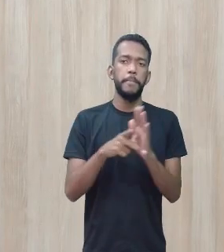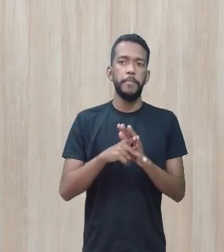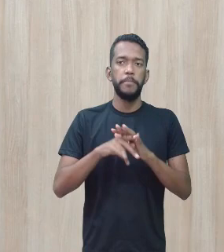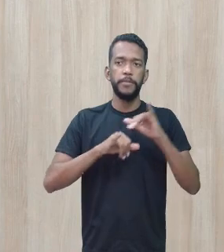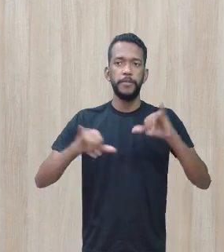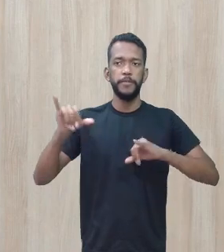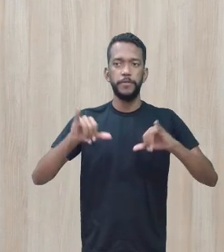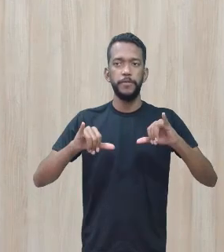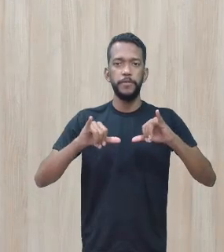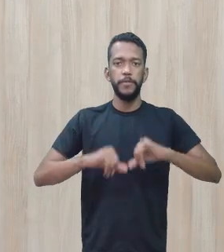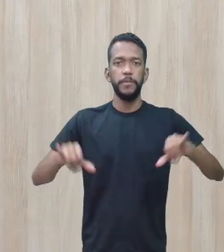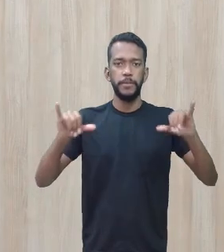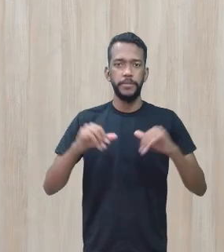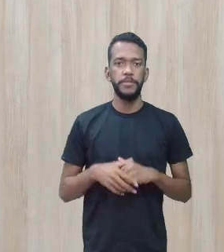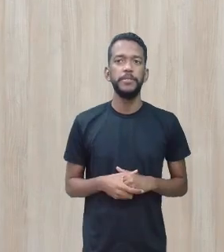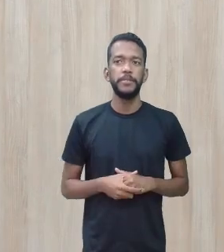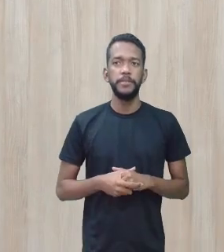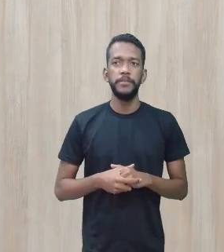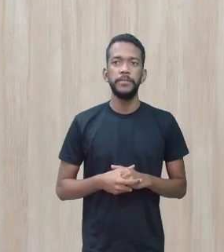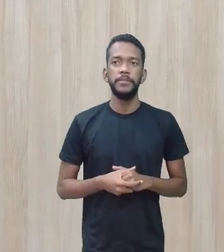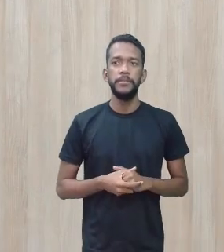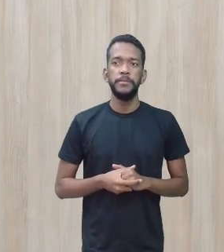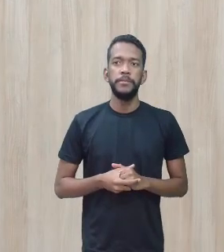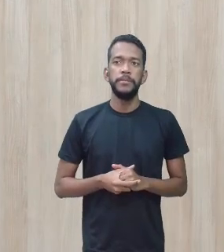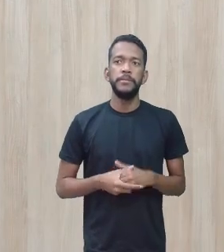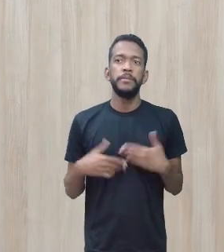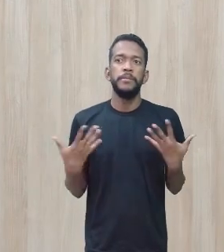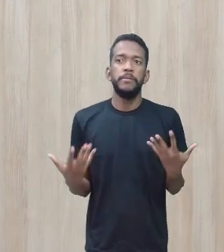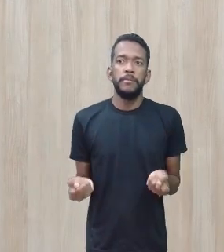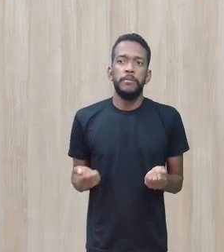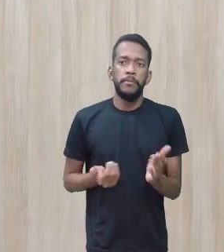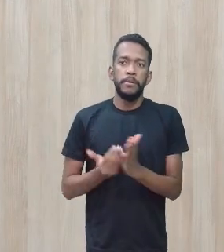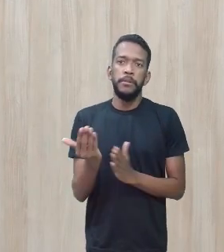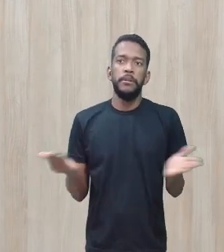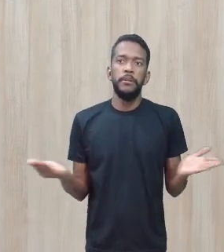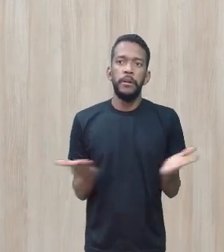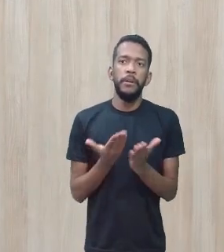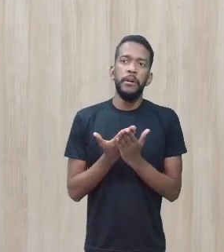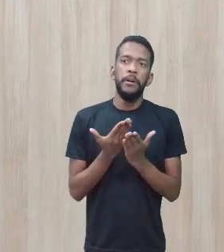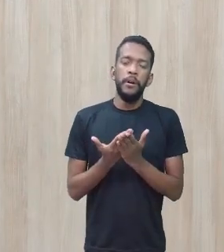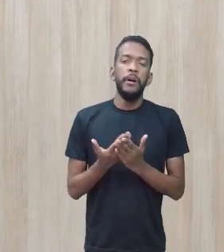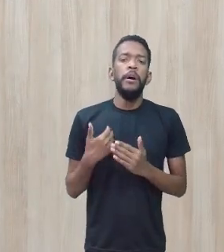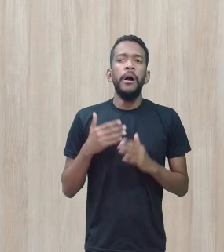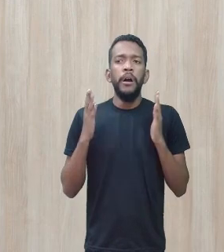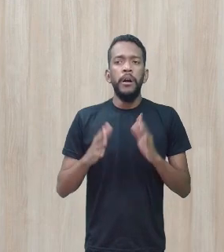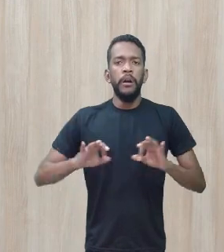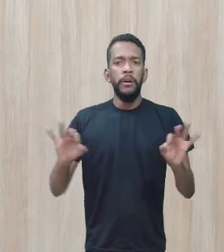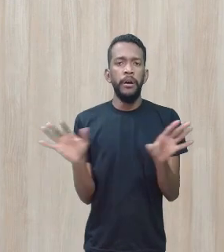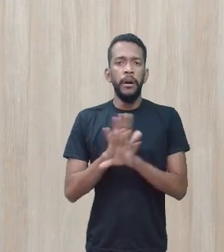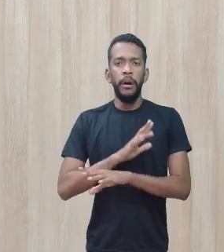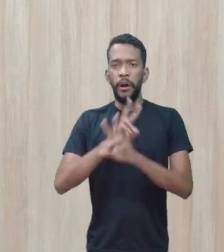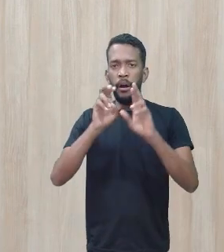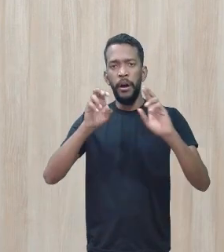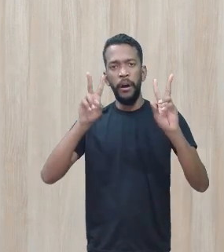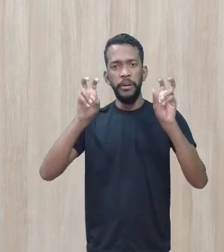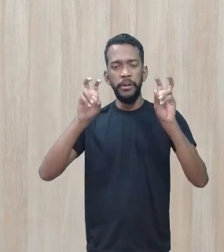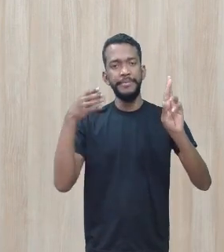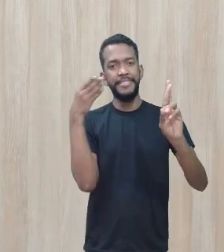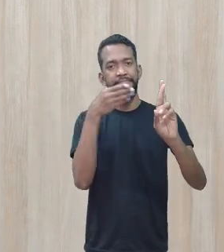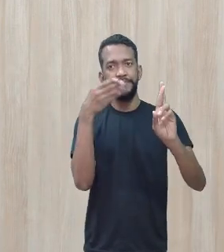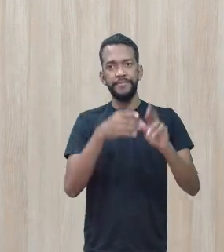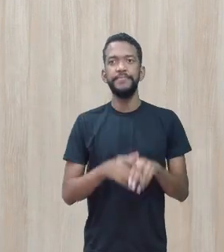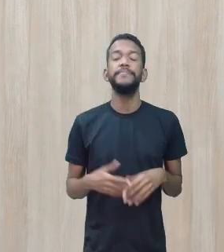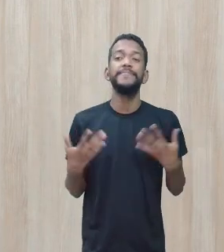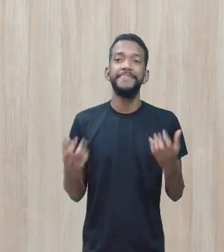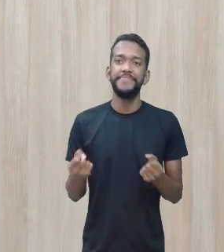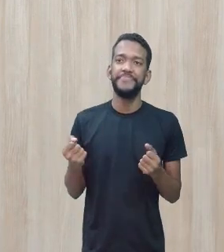informação. E aí a gente vai começar a nossa aula. Acabei de falar sobre referência. A aula de hoje vai trazer